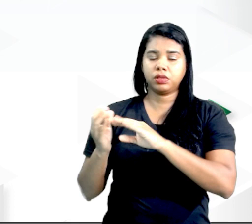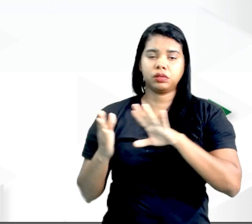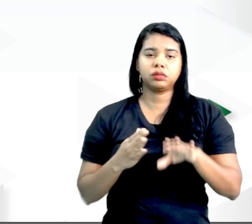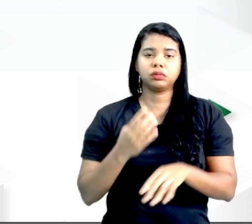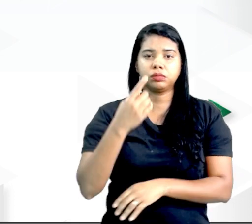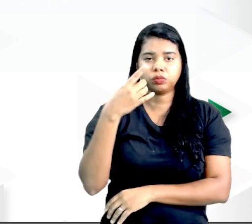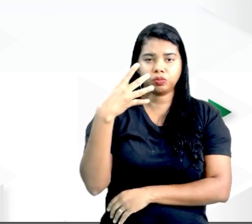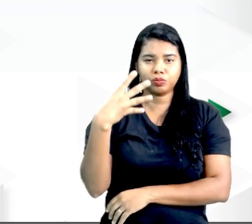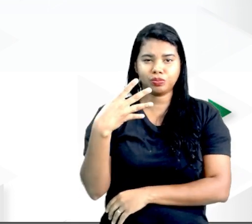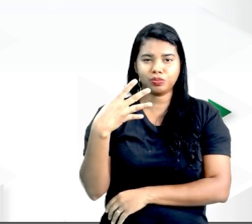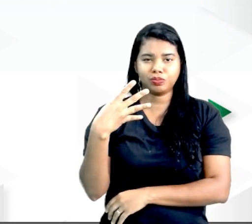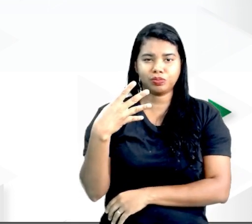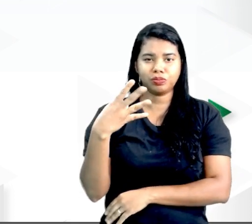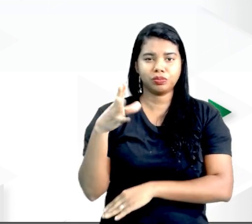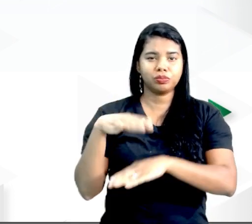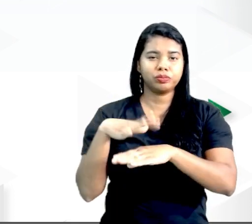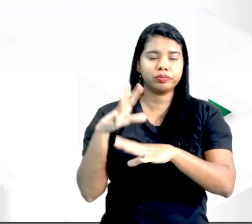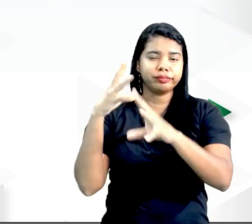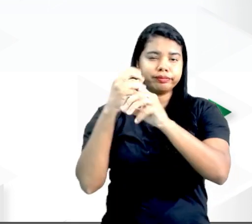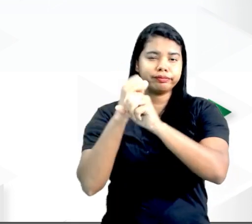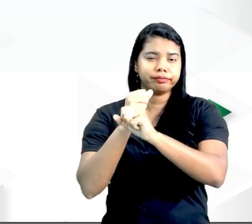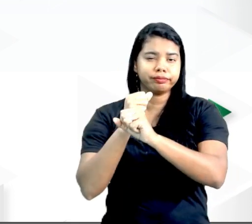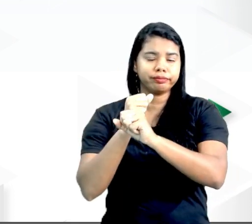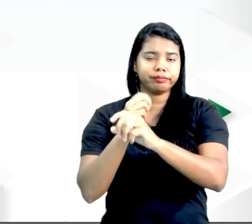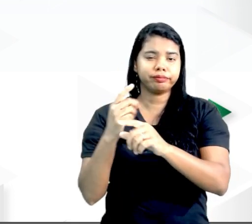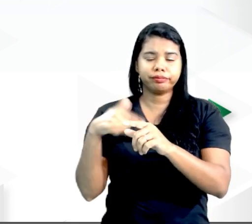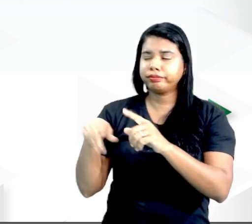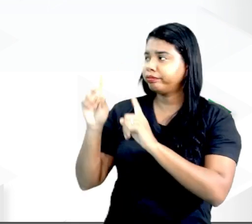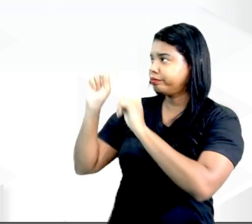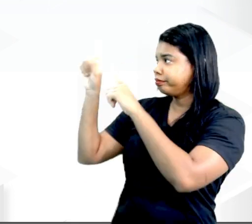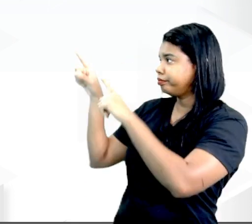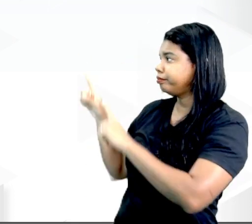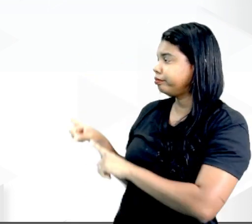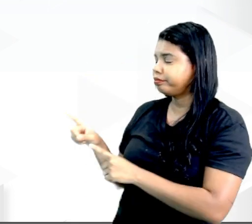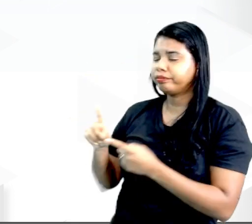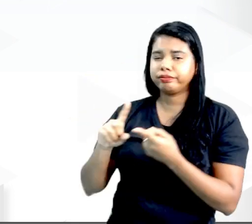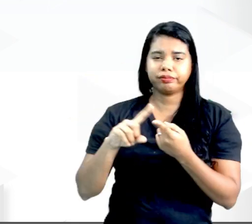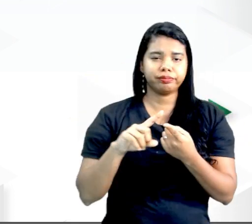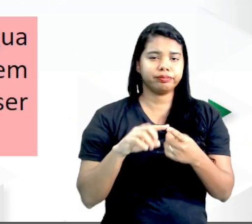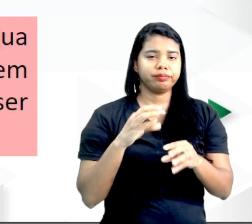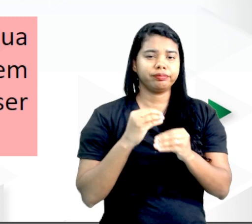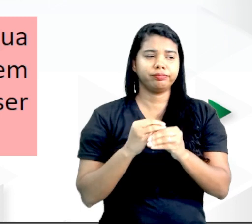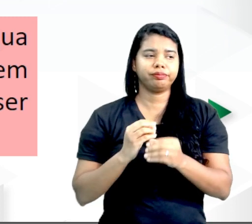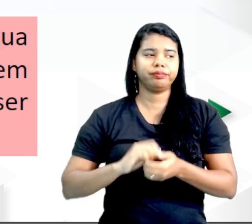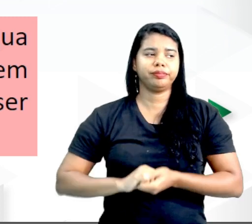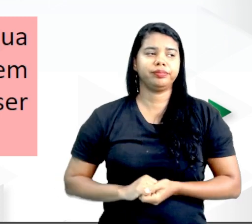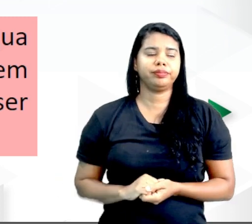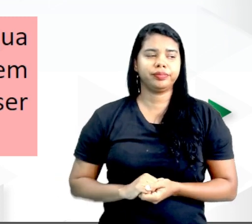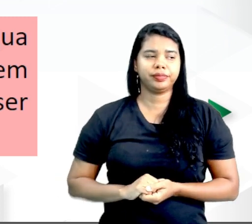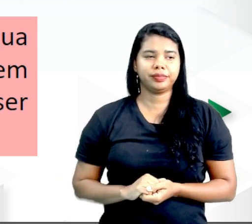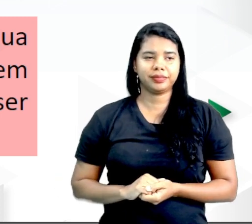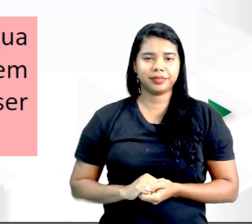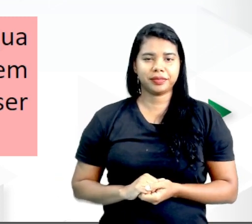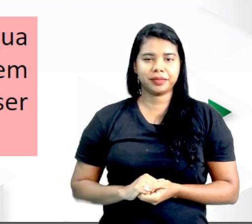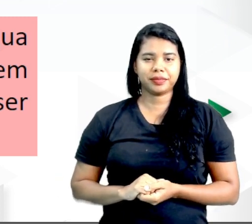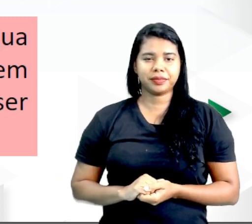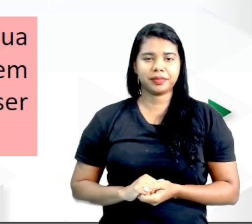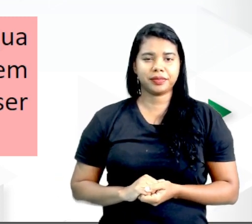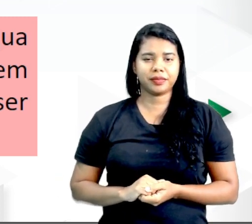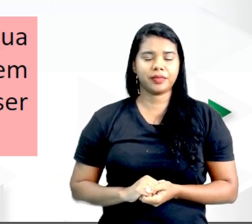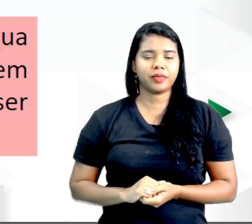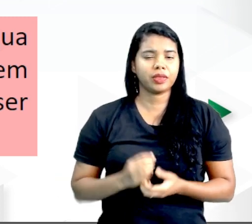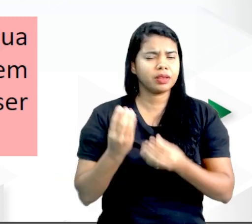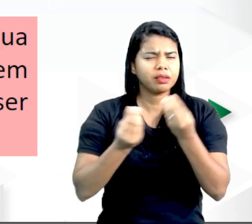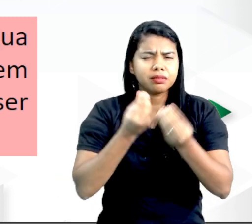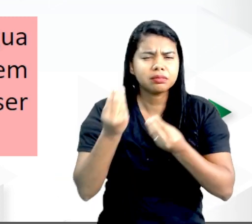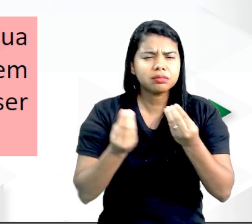para 4, tá? O mais escuro em relação aos outros mais claras, beleza? E aí, quando a gente pode